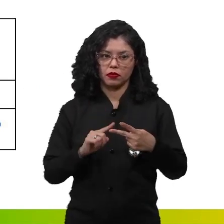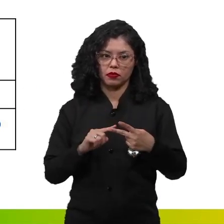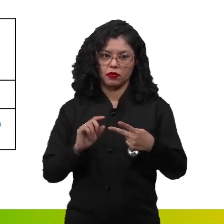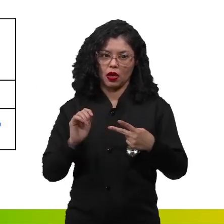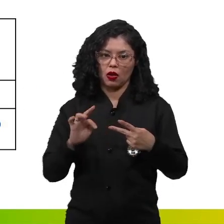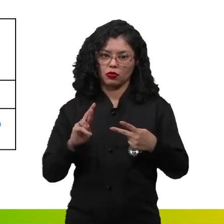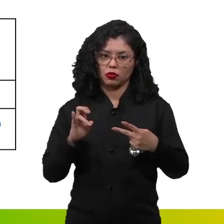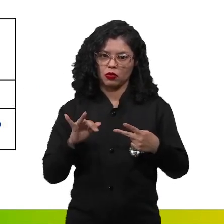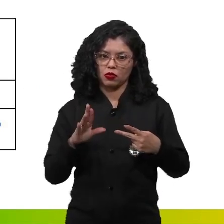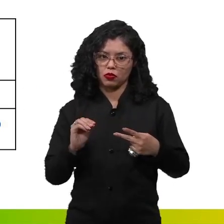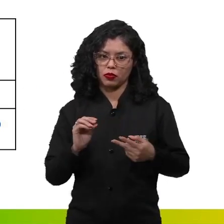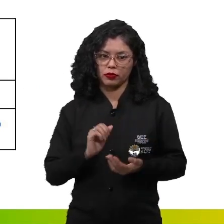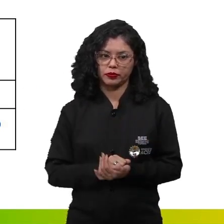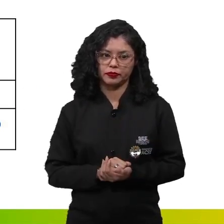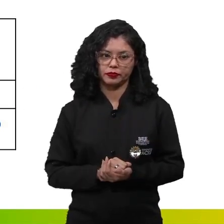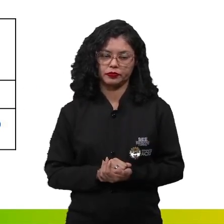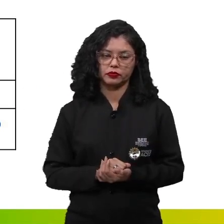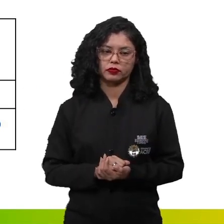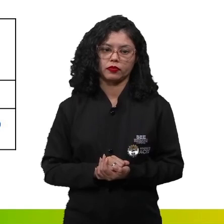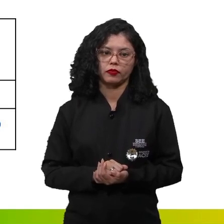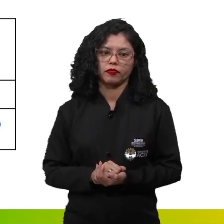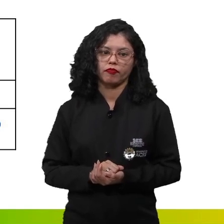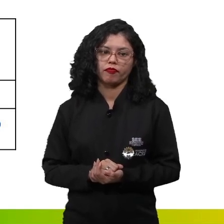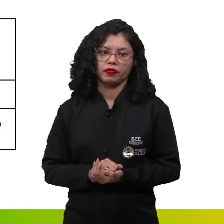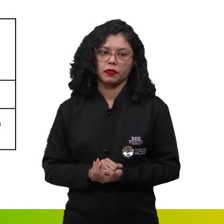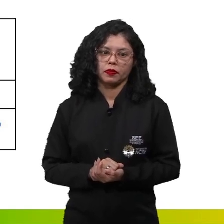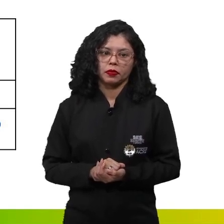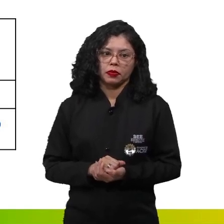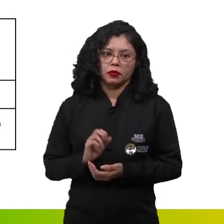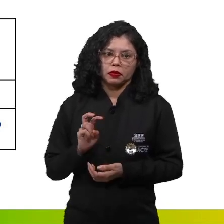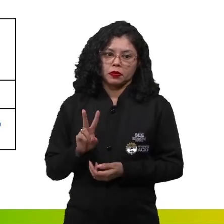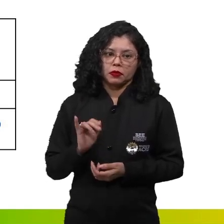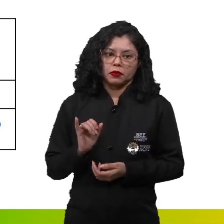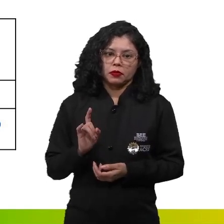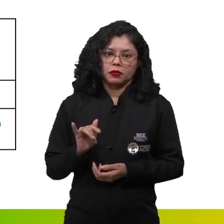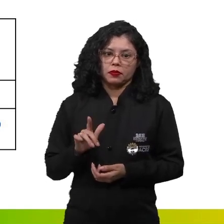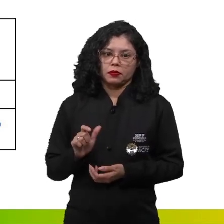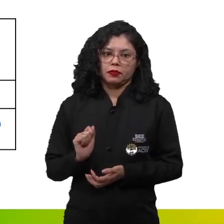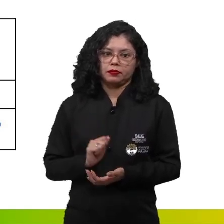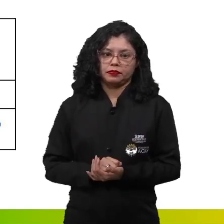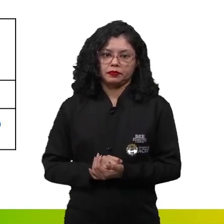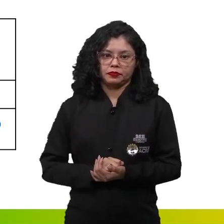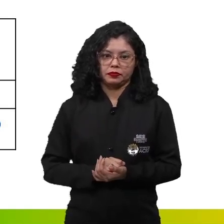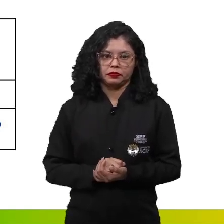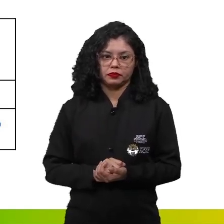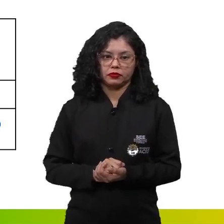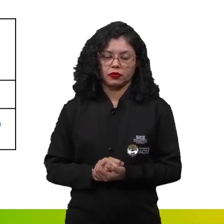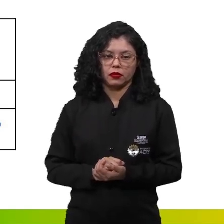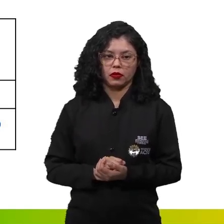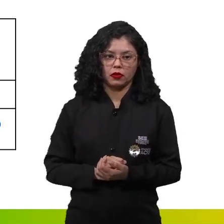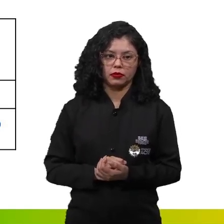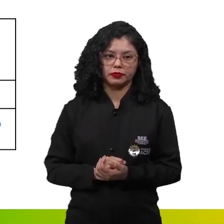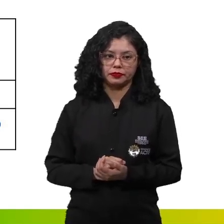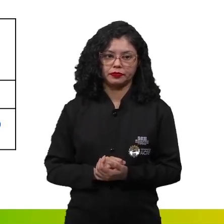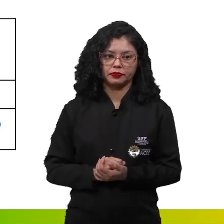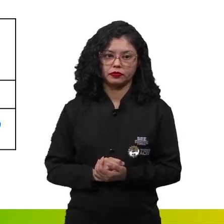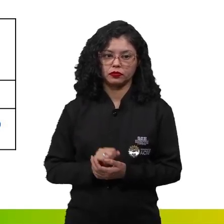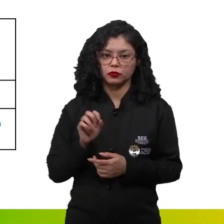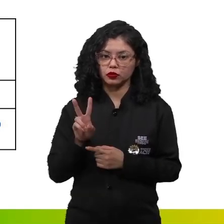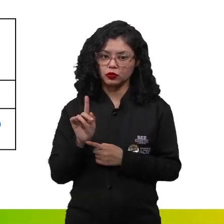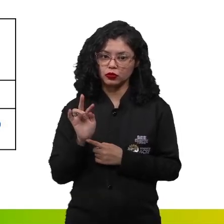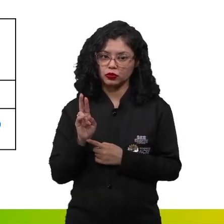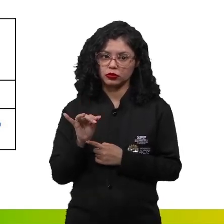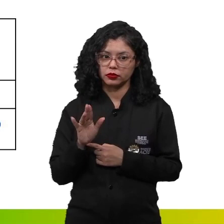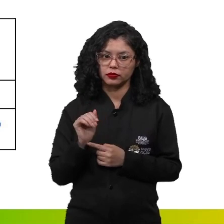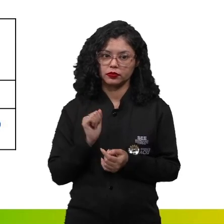sistema nervoso autônomo, conhecido como visceral. Quem é o sistema nervoso voluntário?